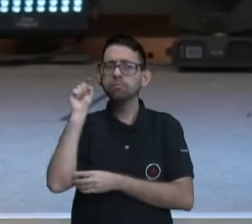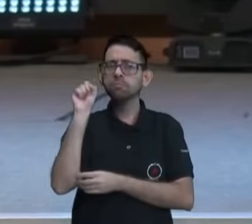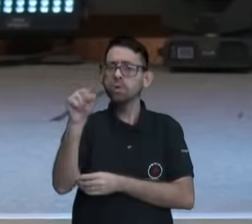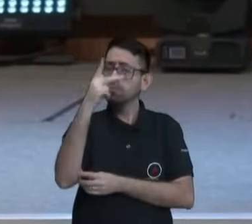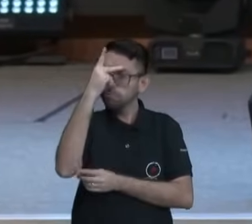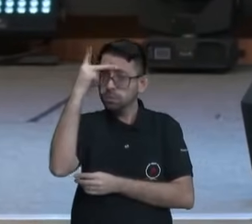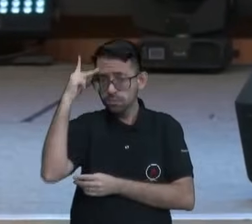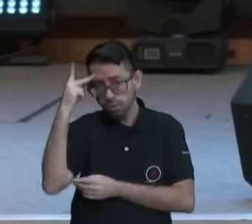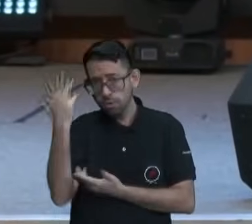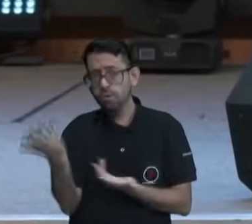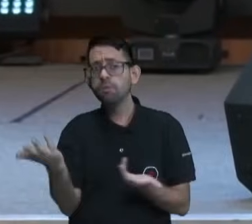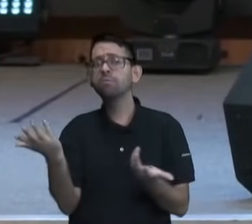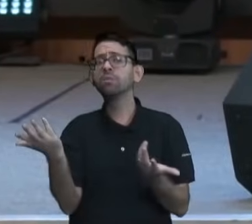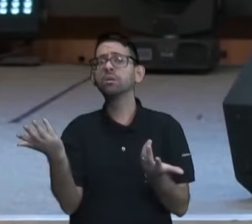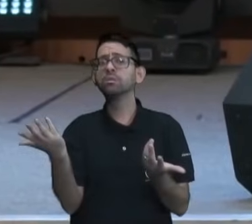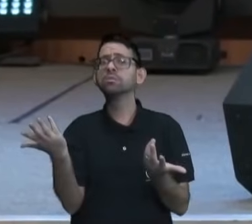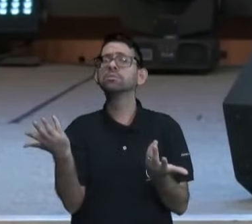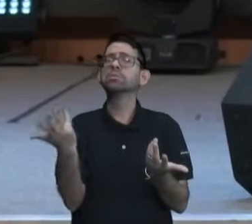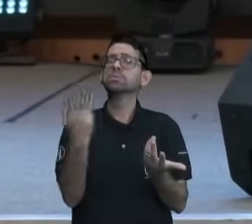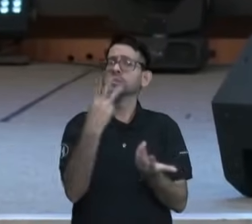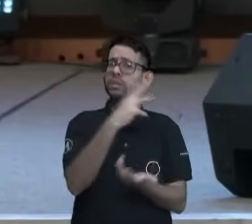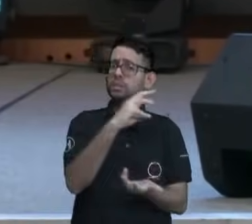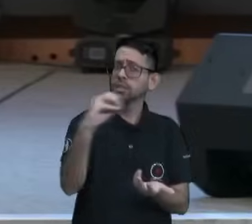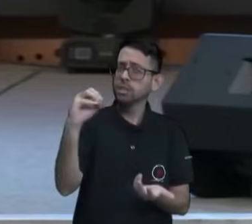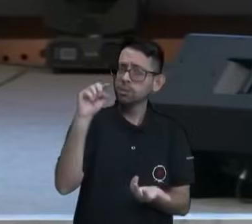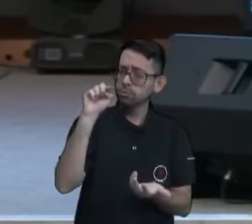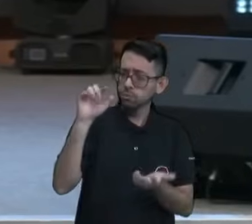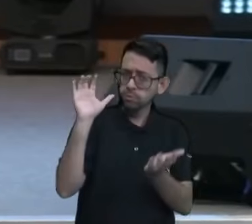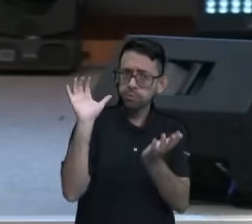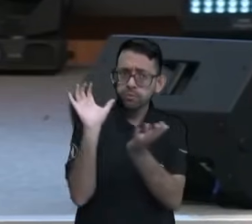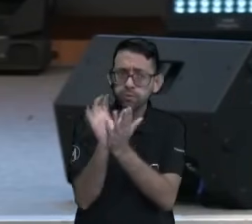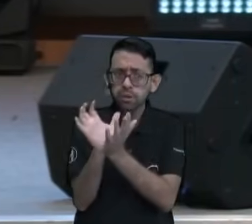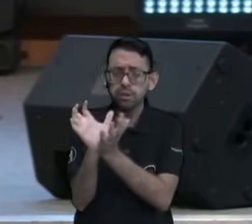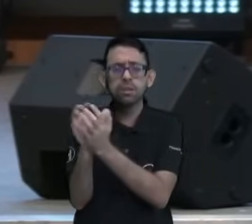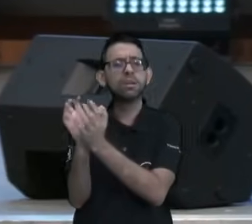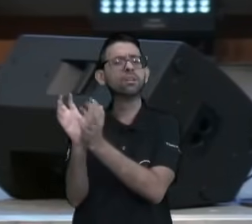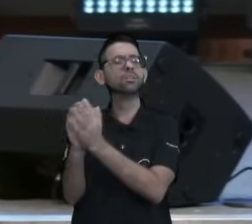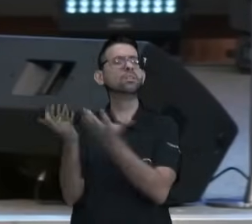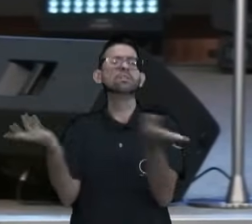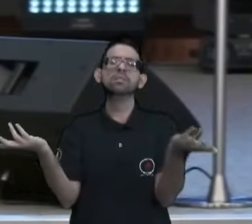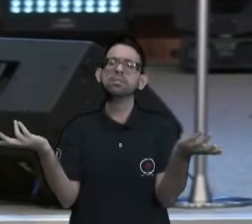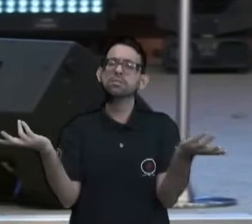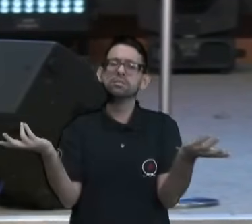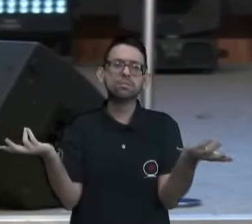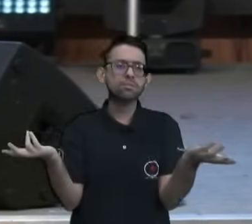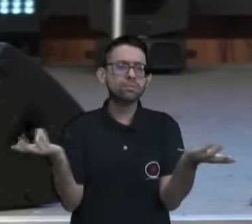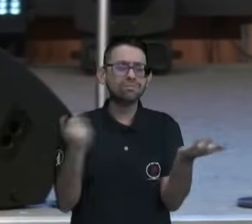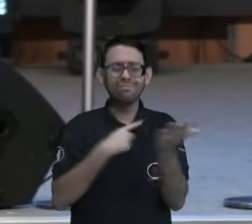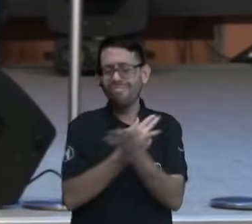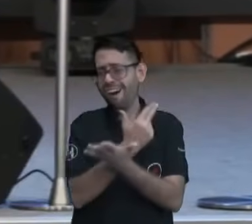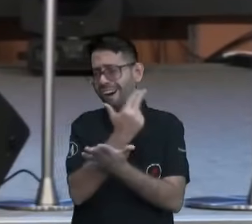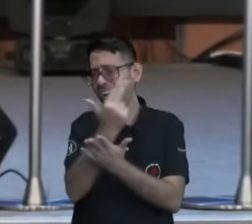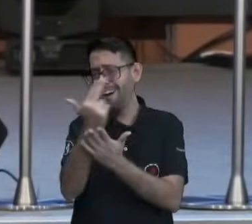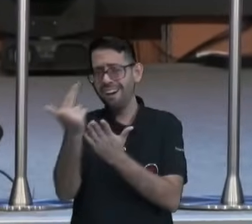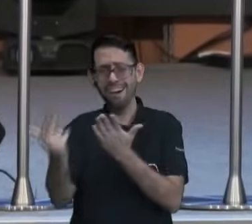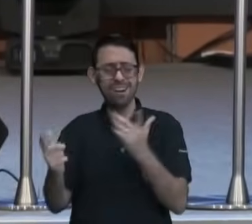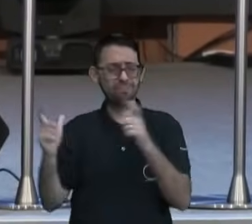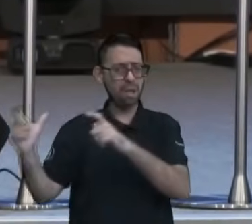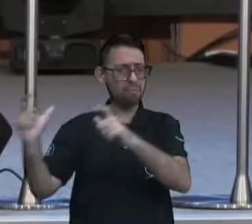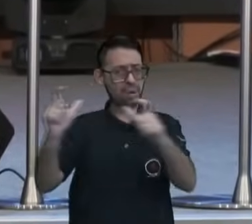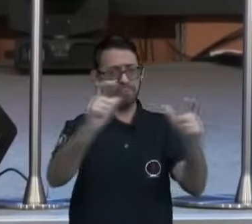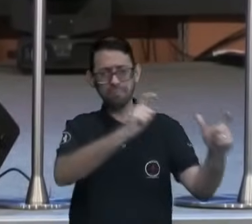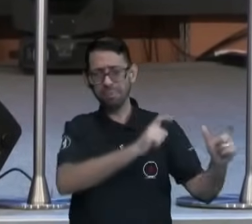300.000 em Fortaleza 250.000 em São Luís do Maranhão 120.000 com greve de